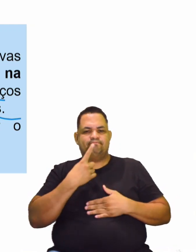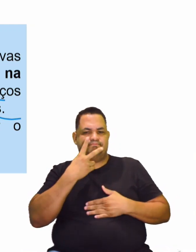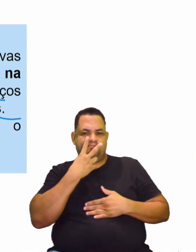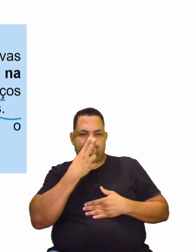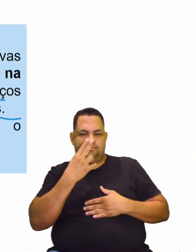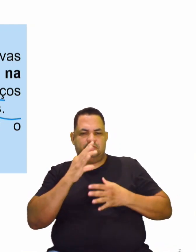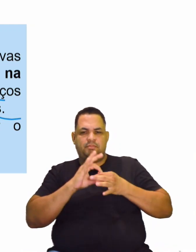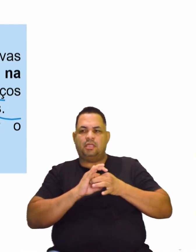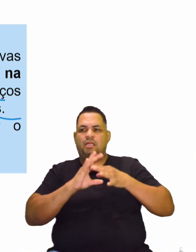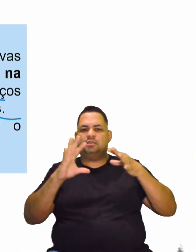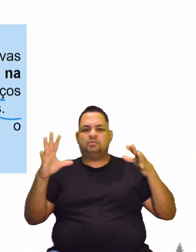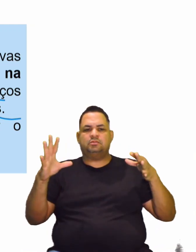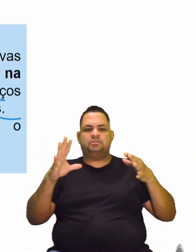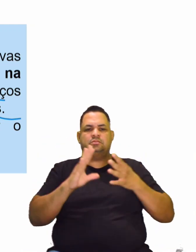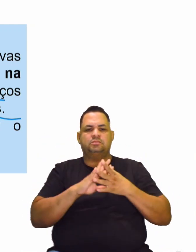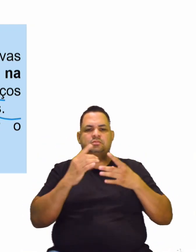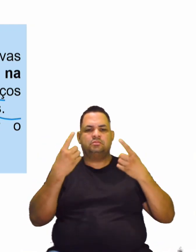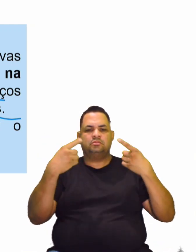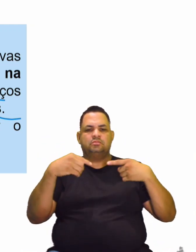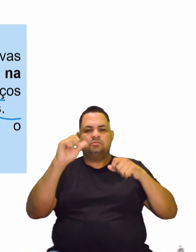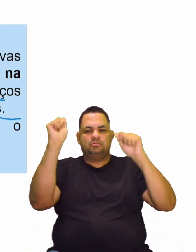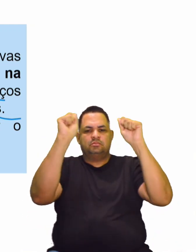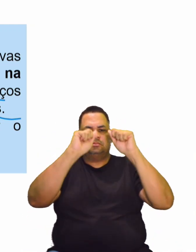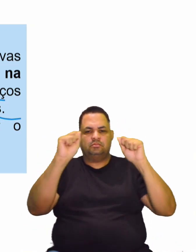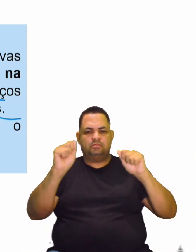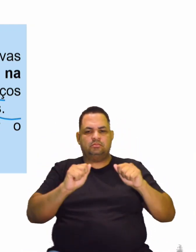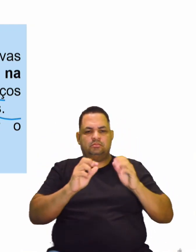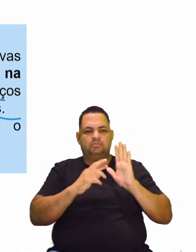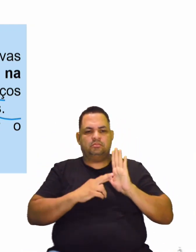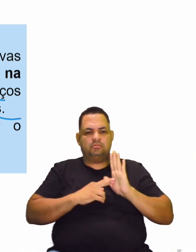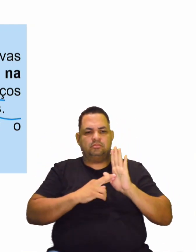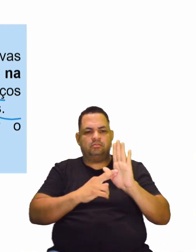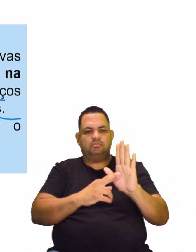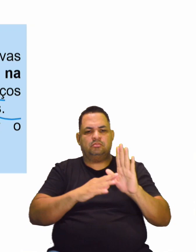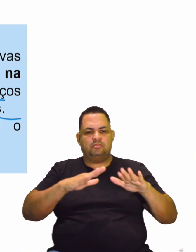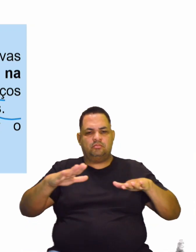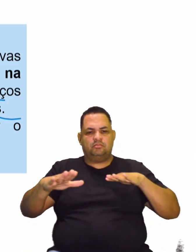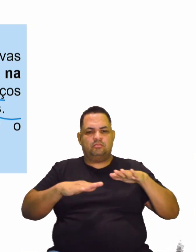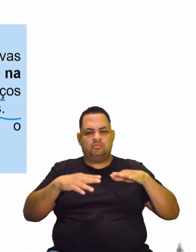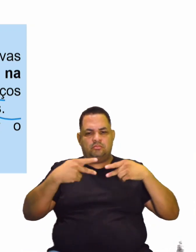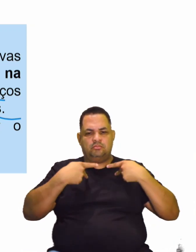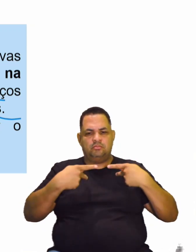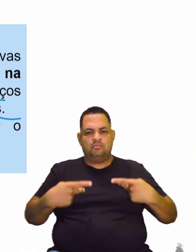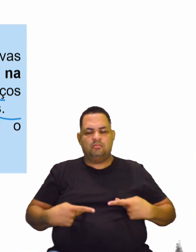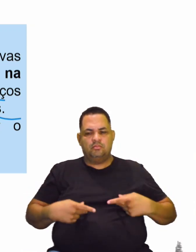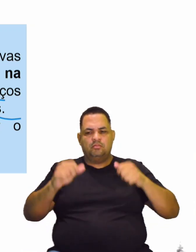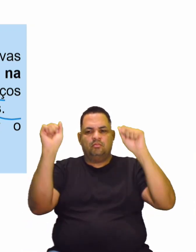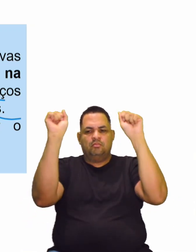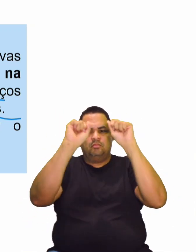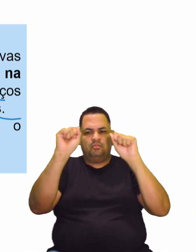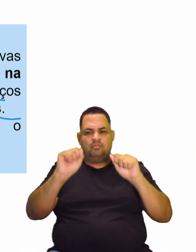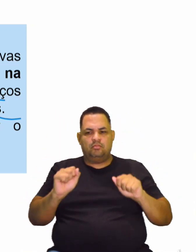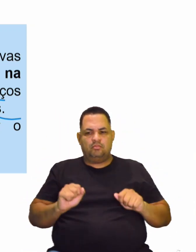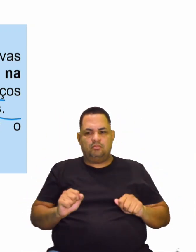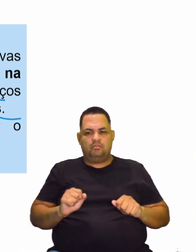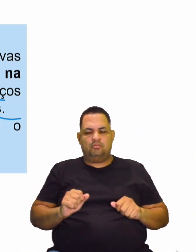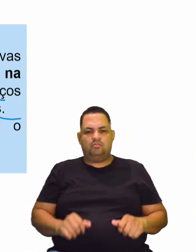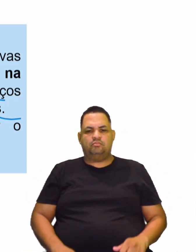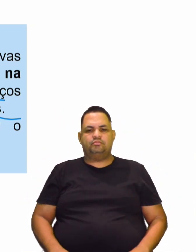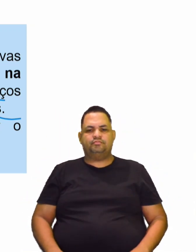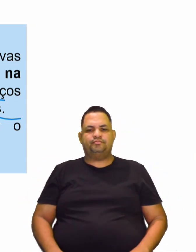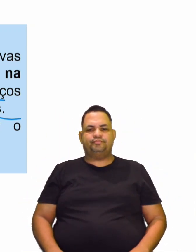soltas. O desafio dos escultores era representar o movimento do corpo nas esculturas,